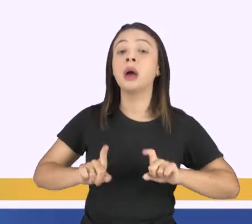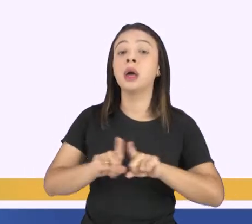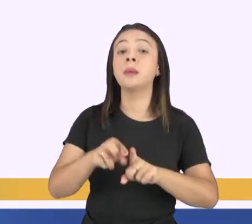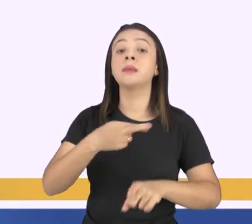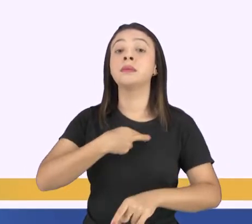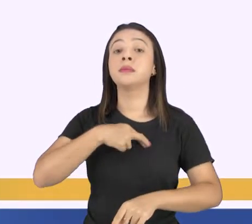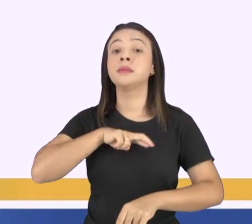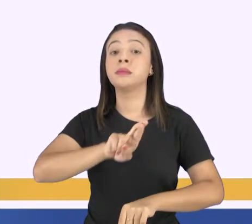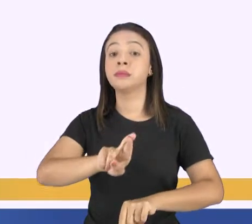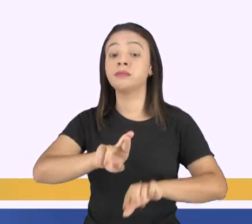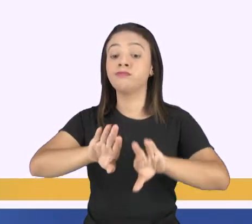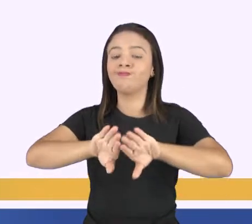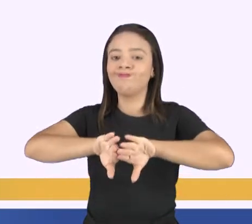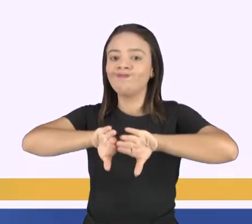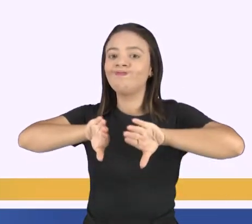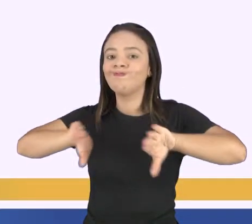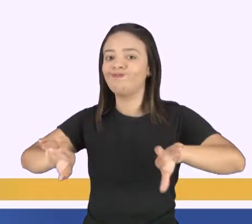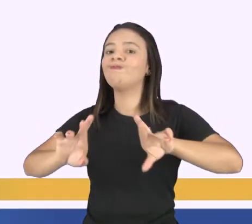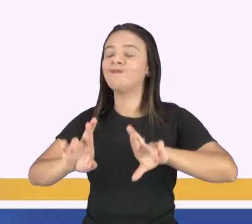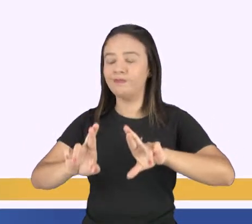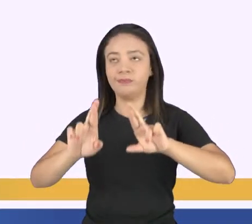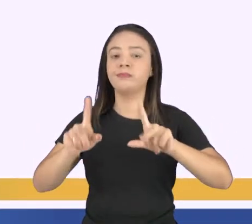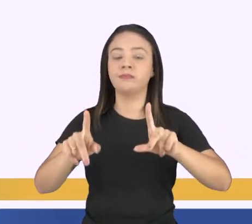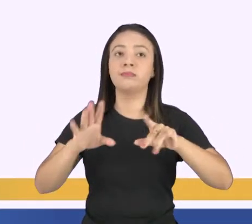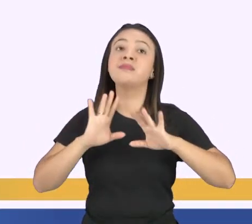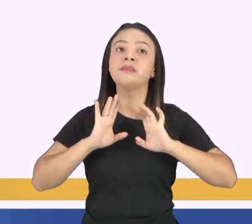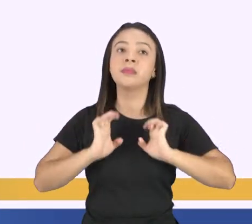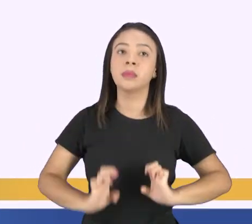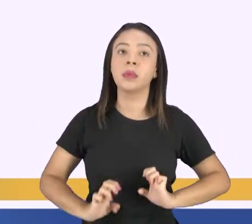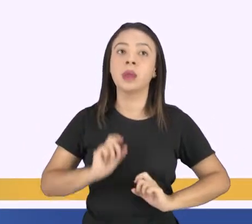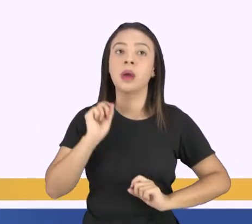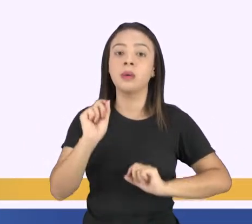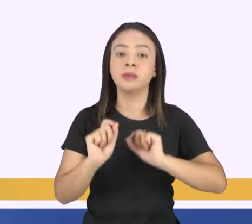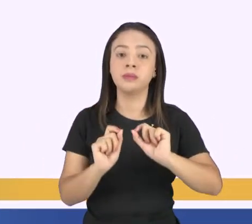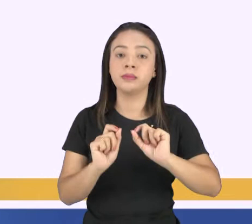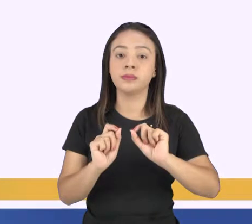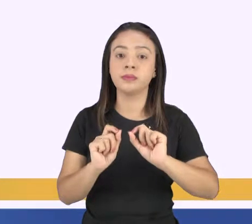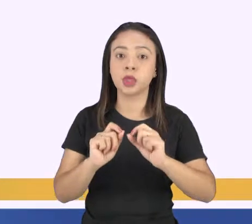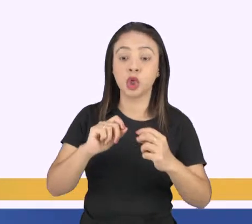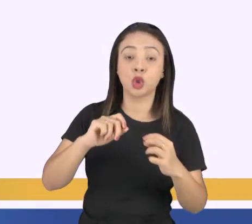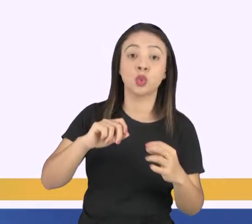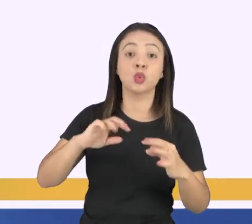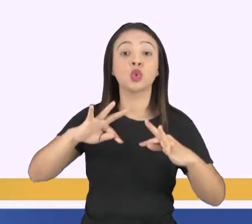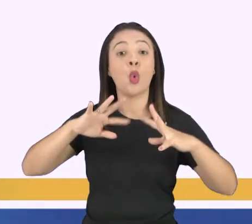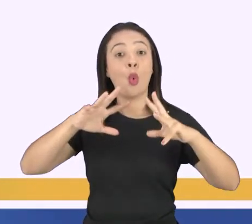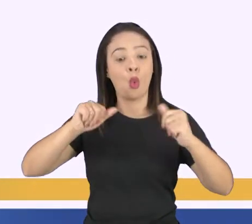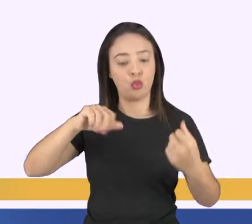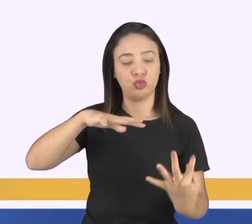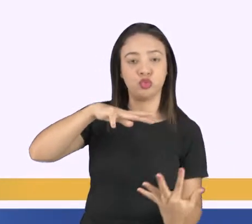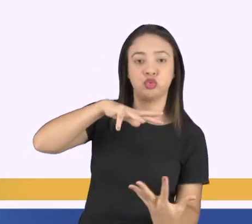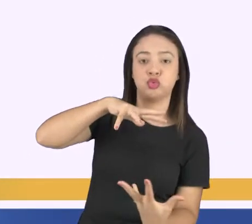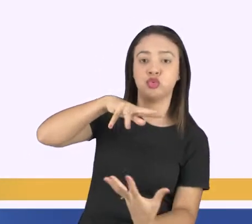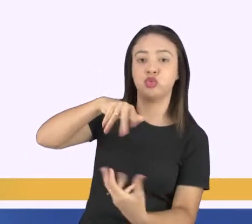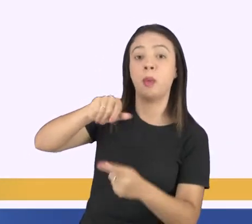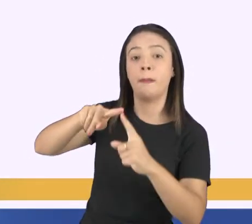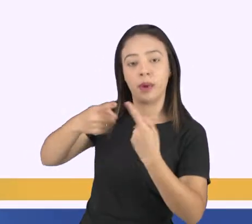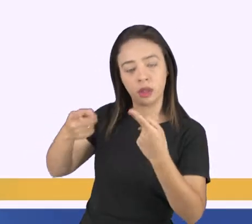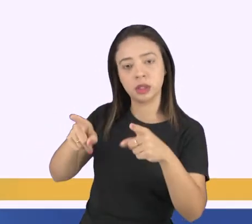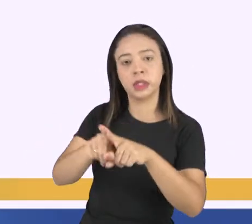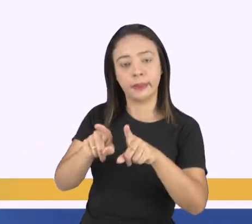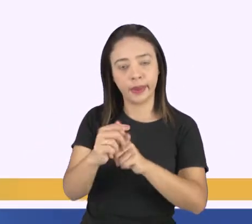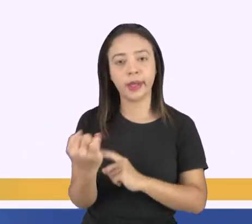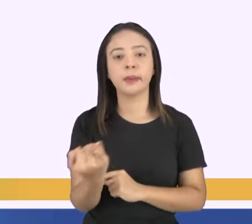bem distintas, tá, gente? Então, a ética, geralmente, ela é universal, mas ela serve também para quem é religioso,